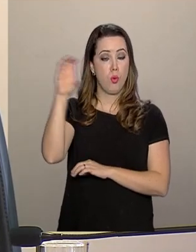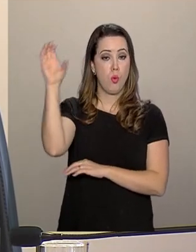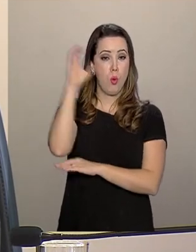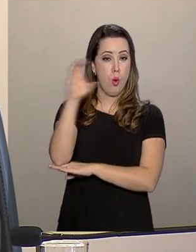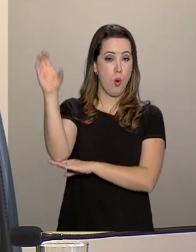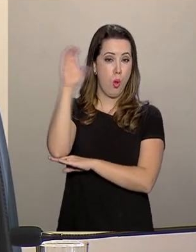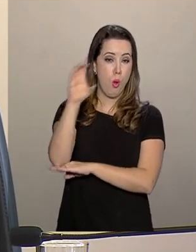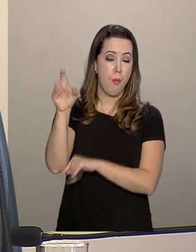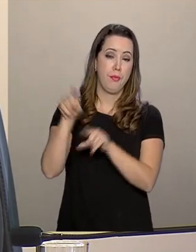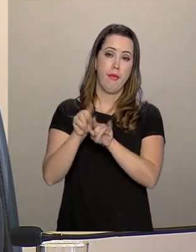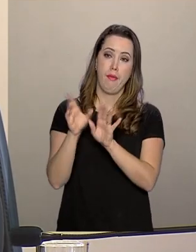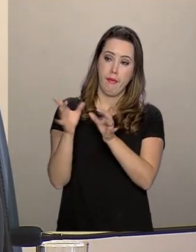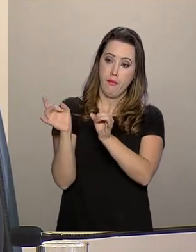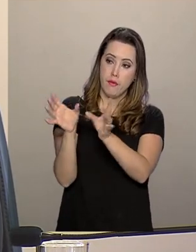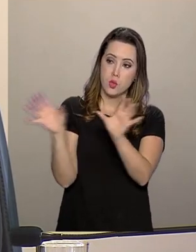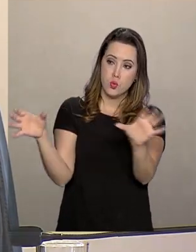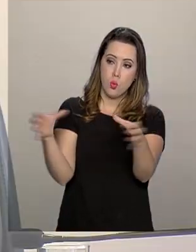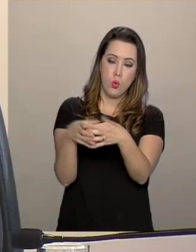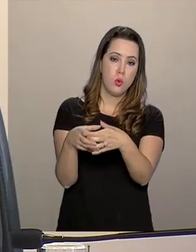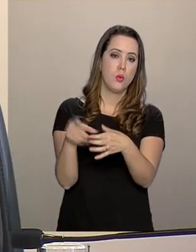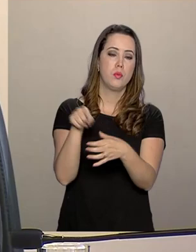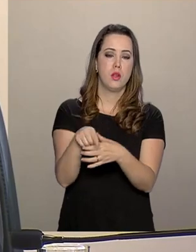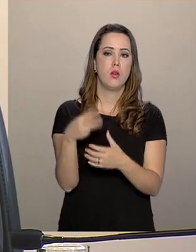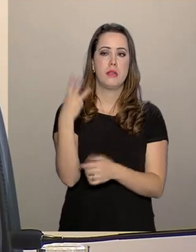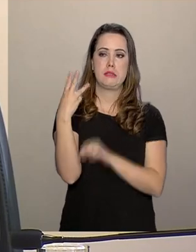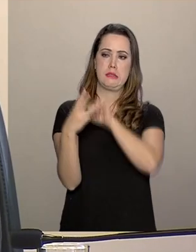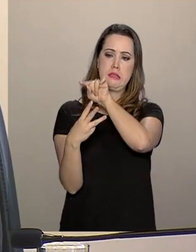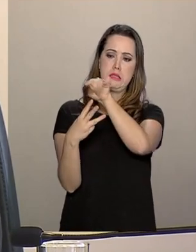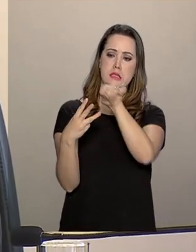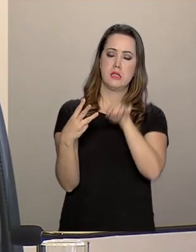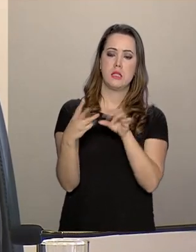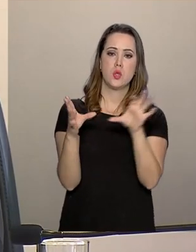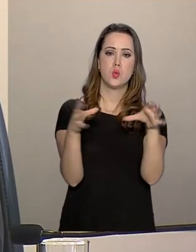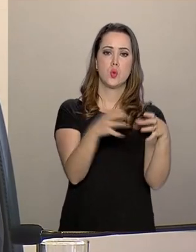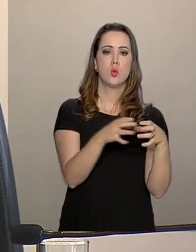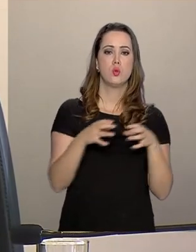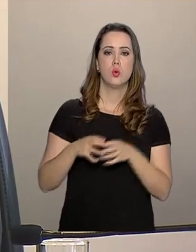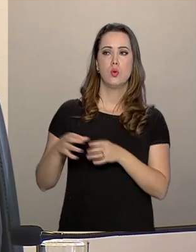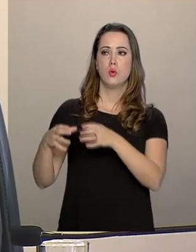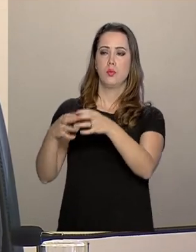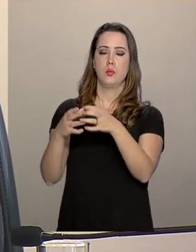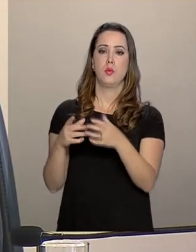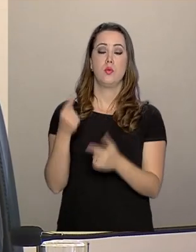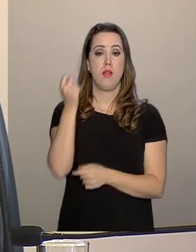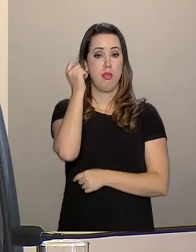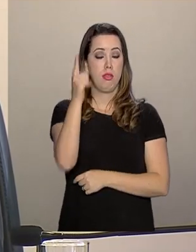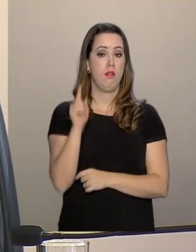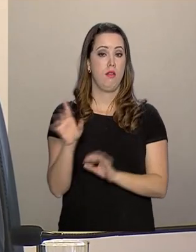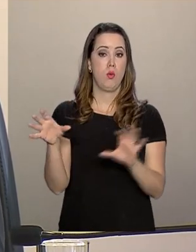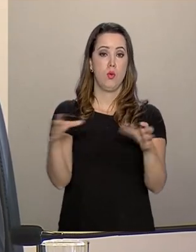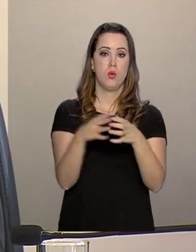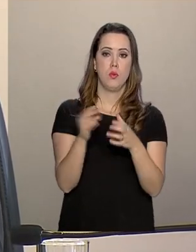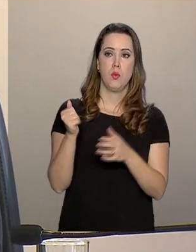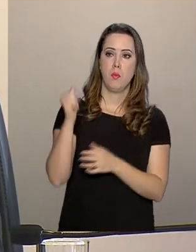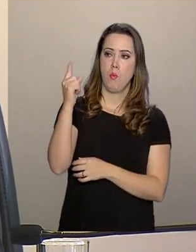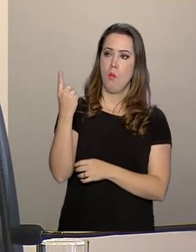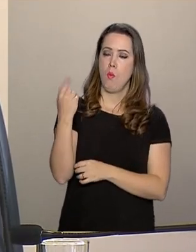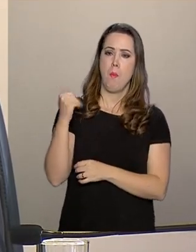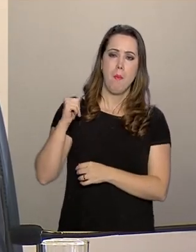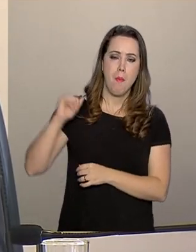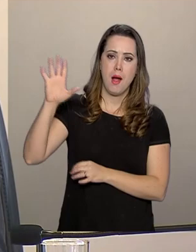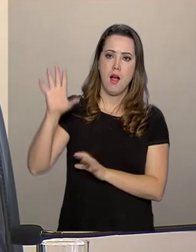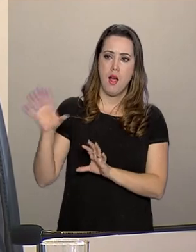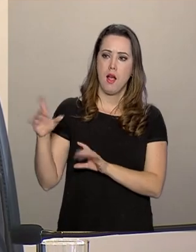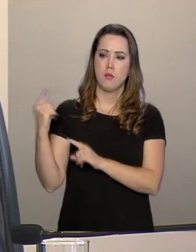primeira vez Agora em março com Três blocos e sempre agora daqui para frente na lógica de blocos ou seja um aeroporto com mais movimento com